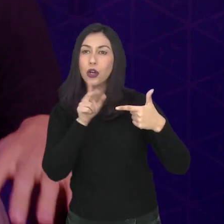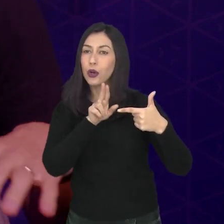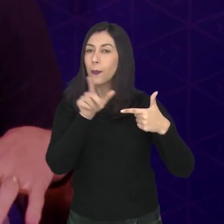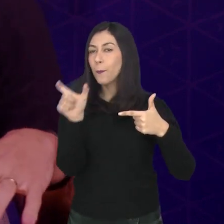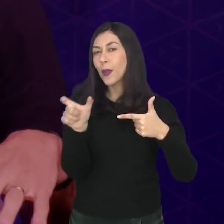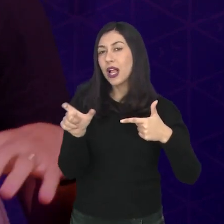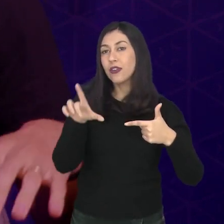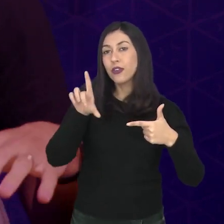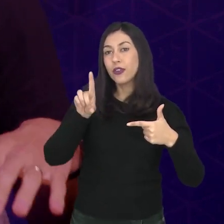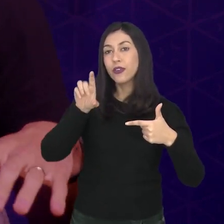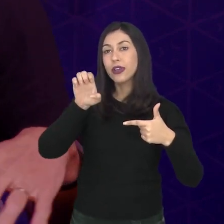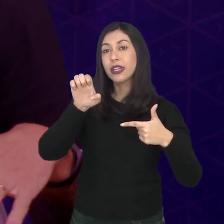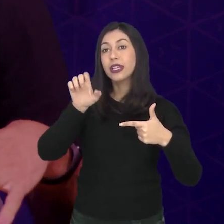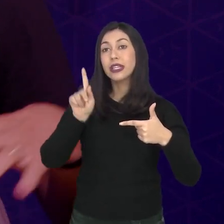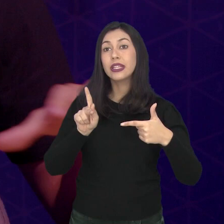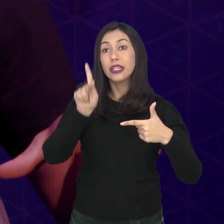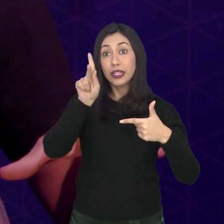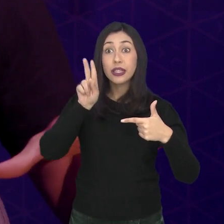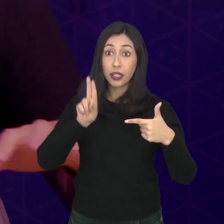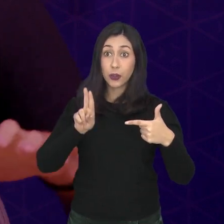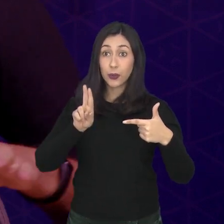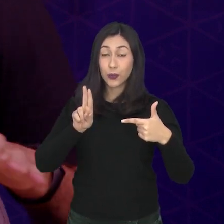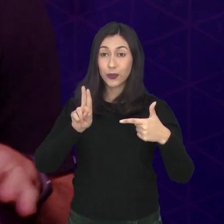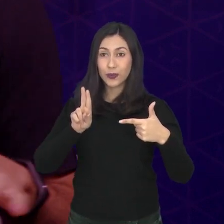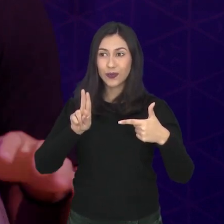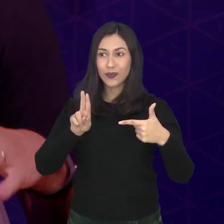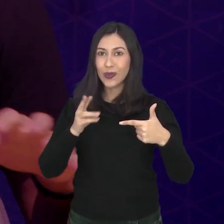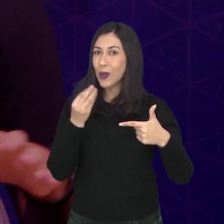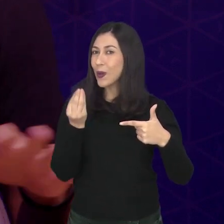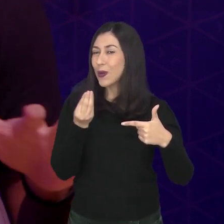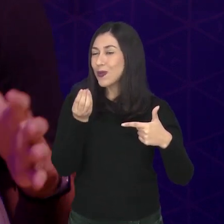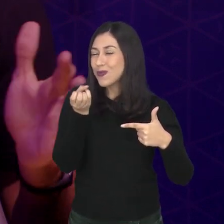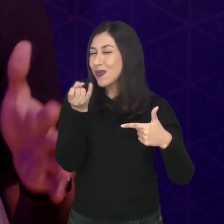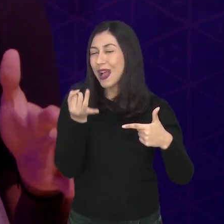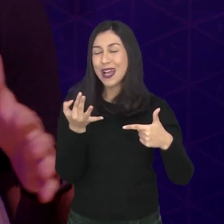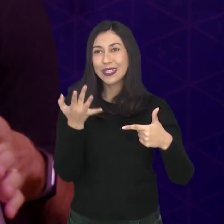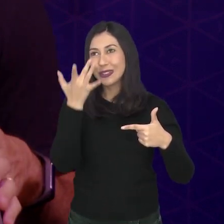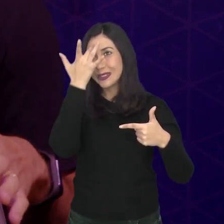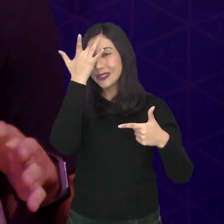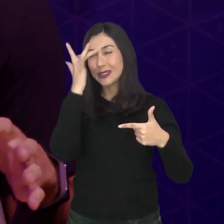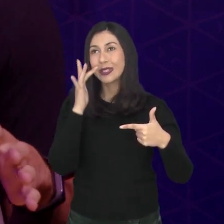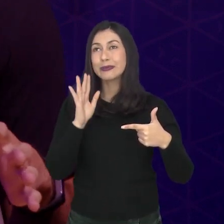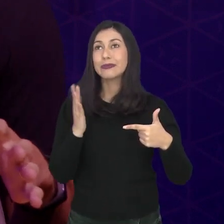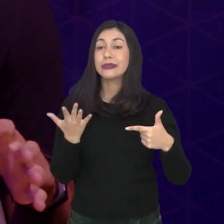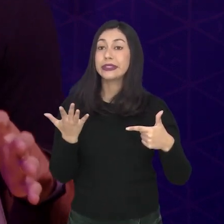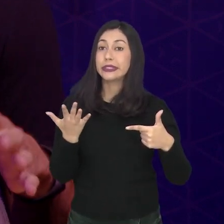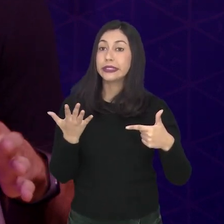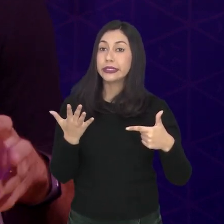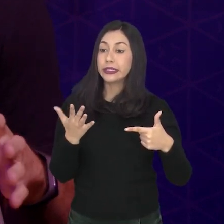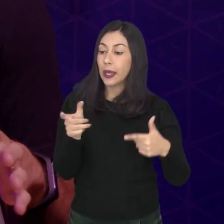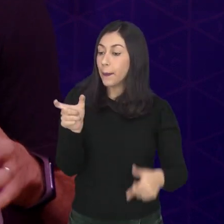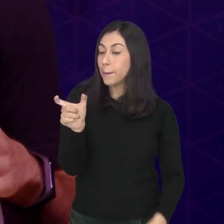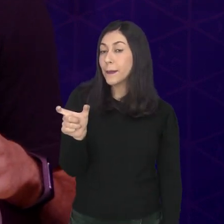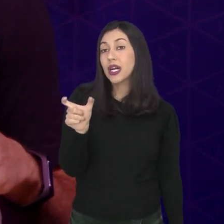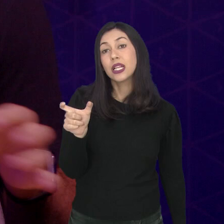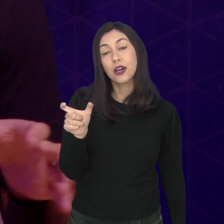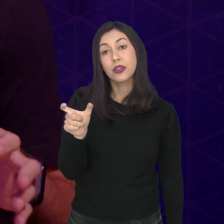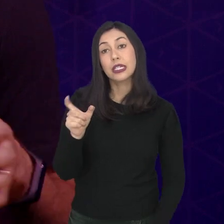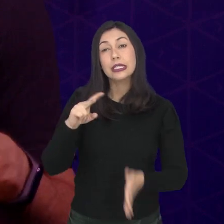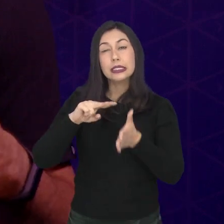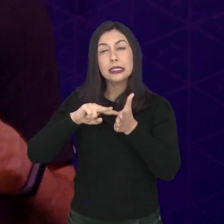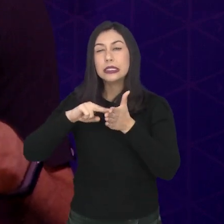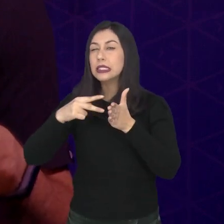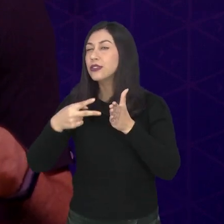Deku, ou Deku, ou Deku. Não sei a pronúncia exatamente em japonês, mas